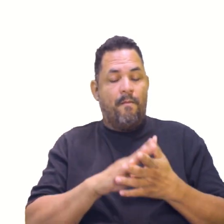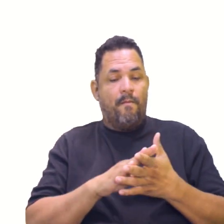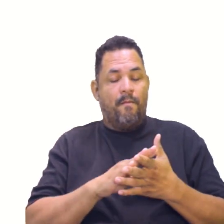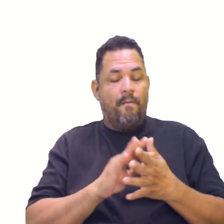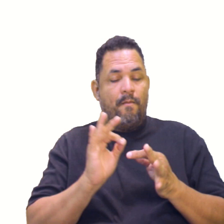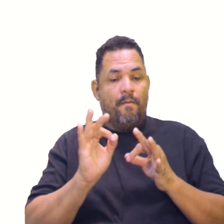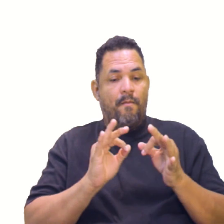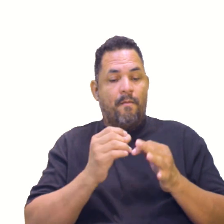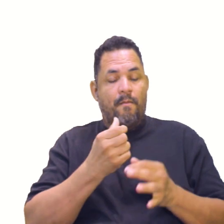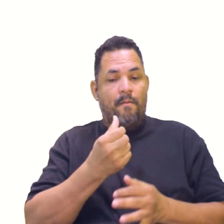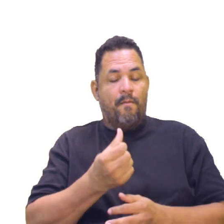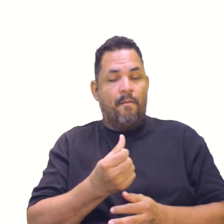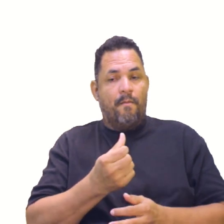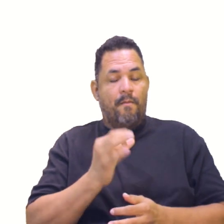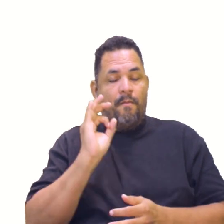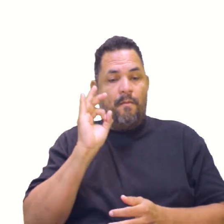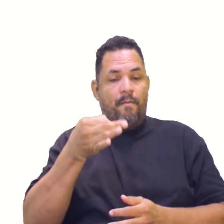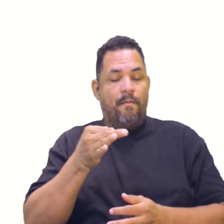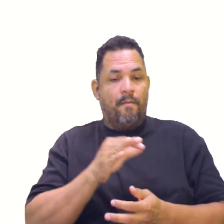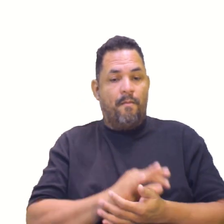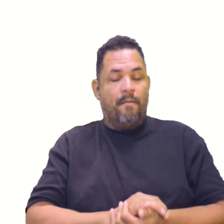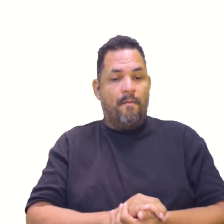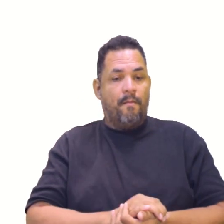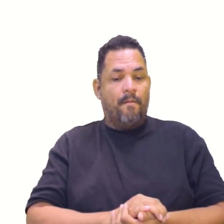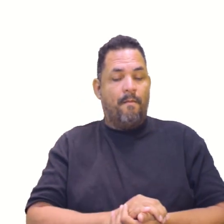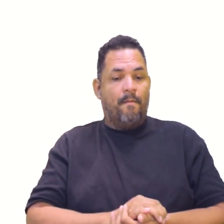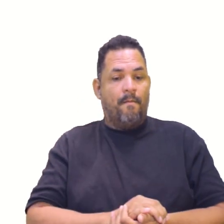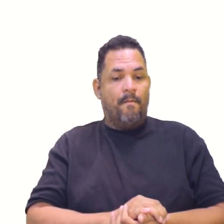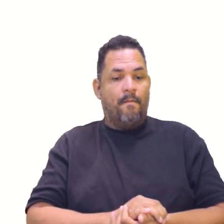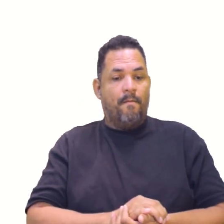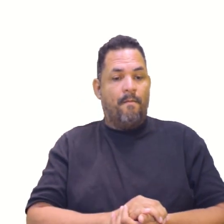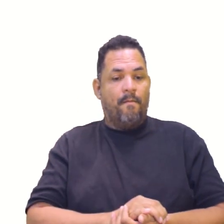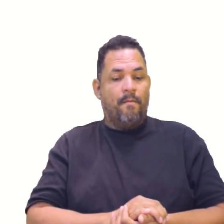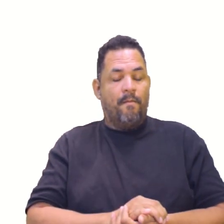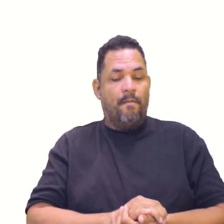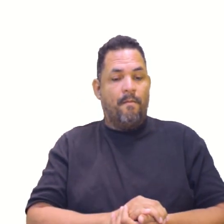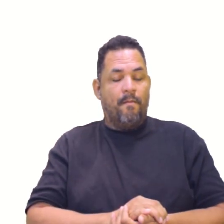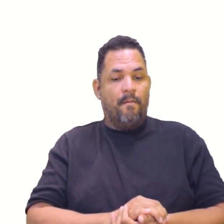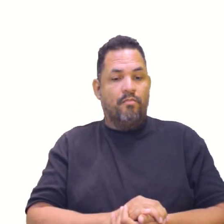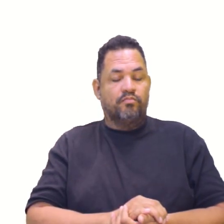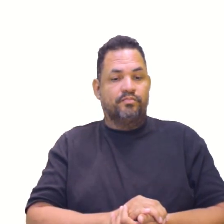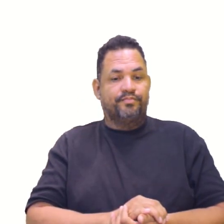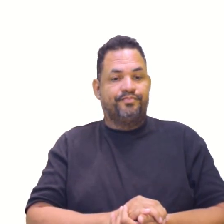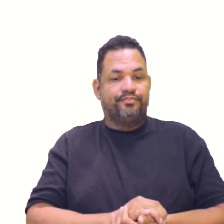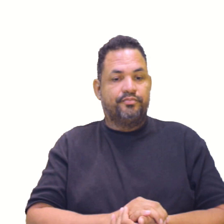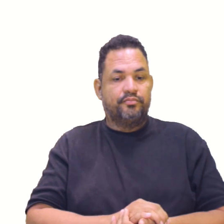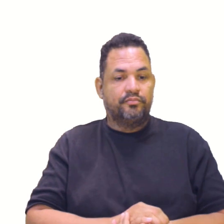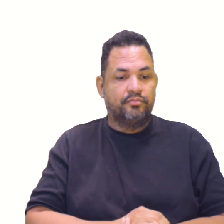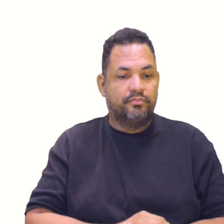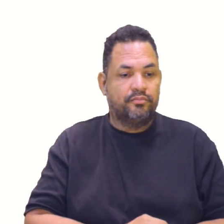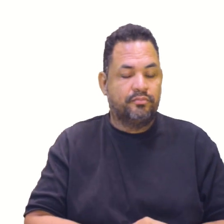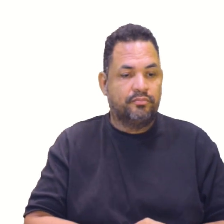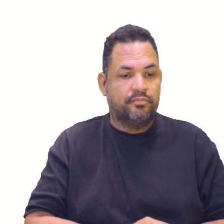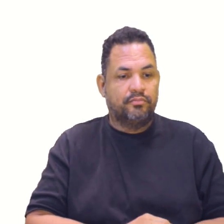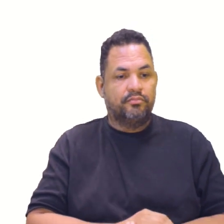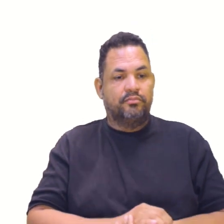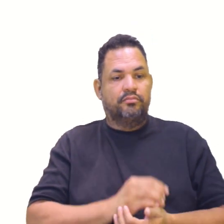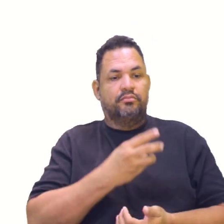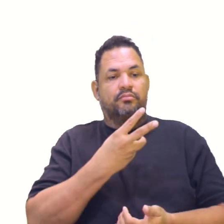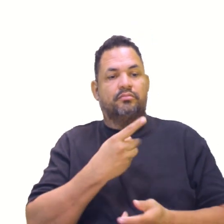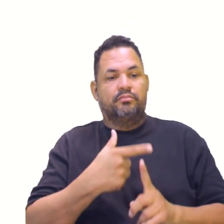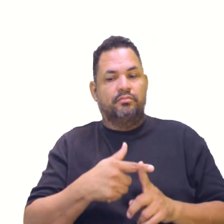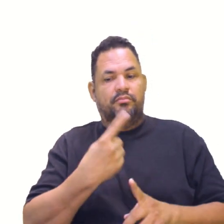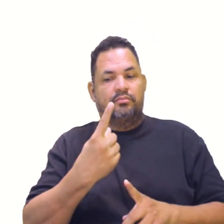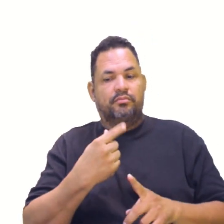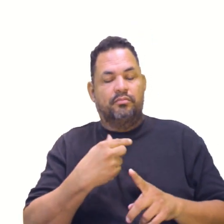3, 6. Certo? Menos. Agora vamos nas diagonais secundárias. Vamos lá. Aqui, 3 vezes 1